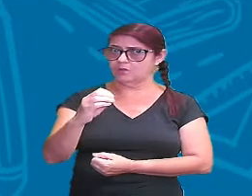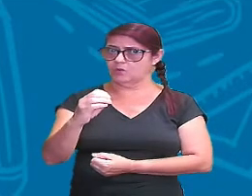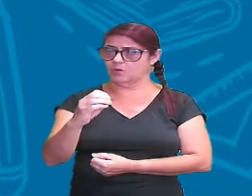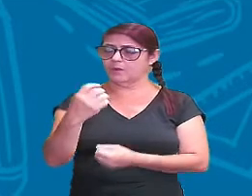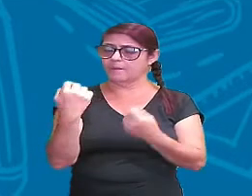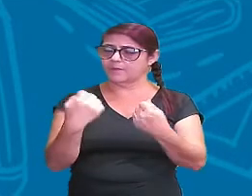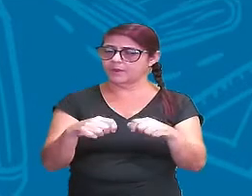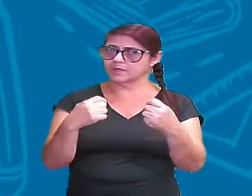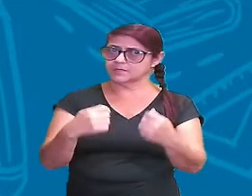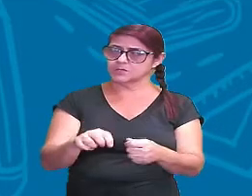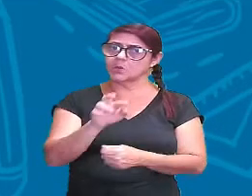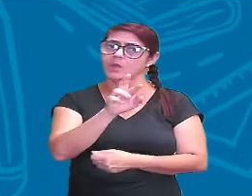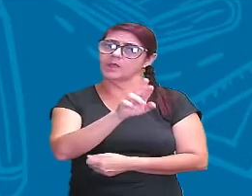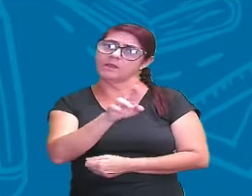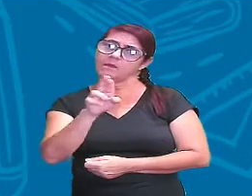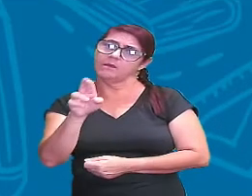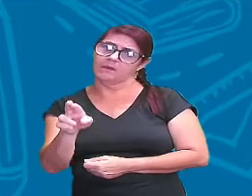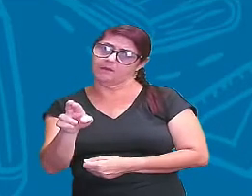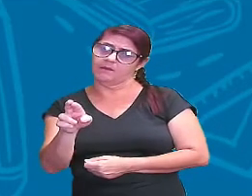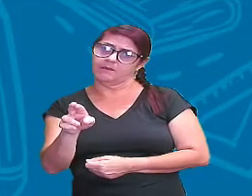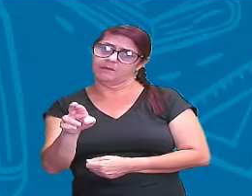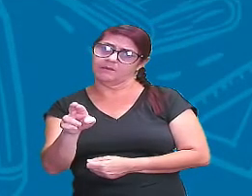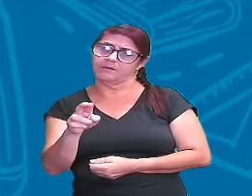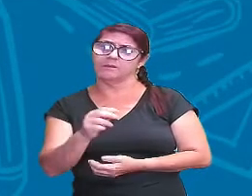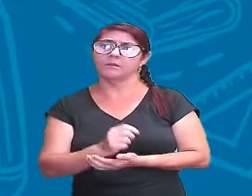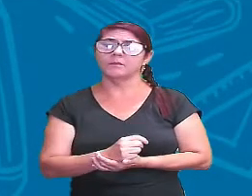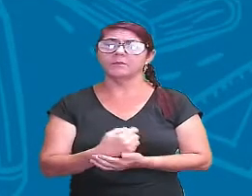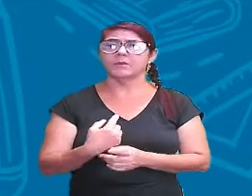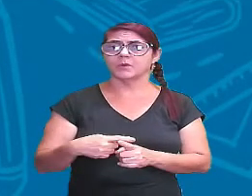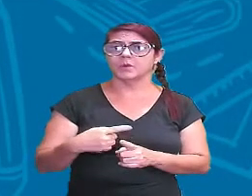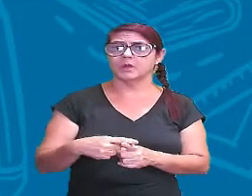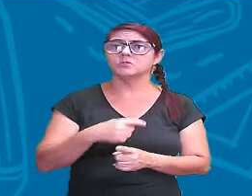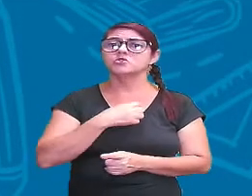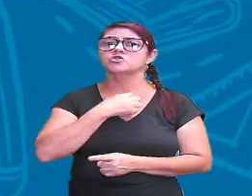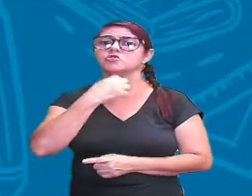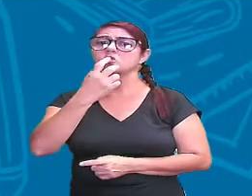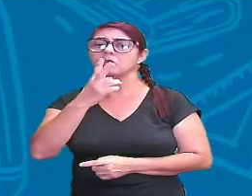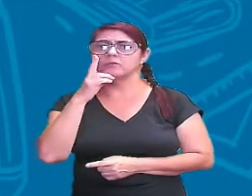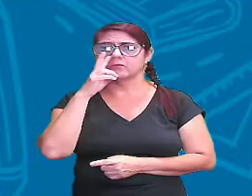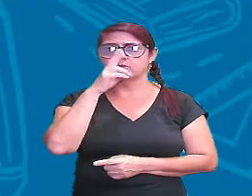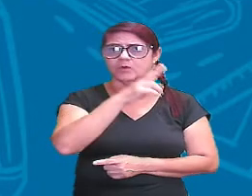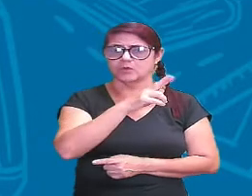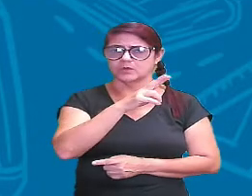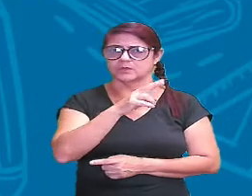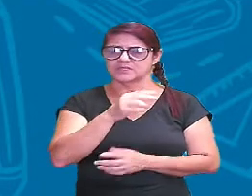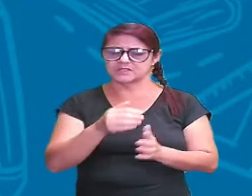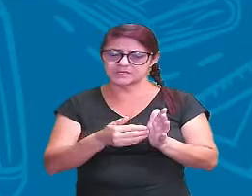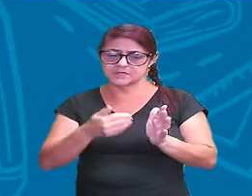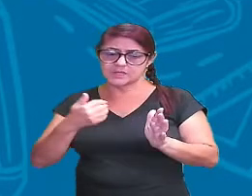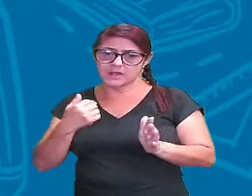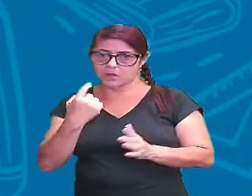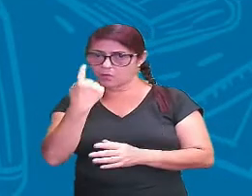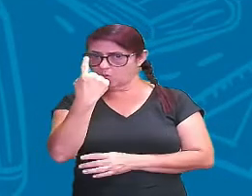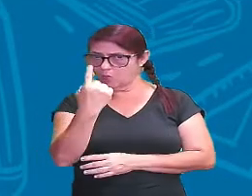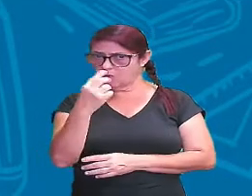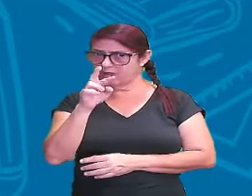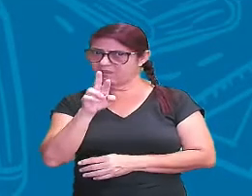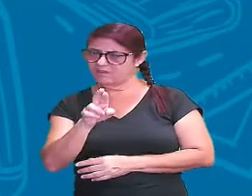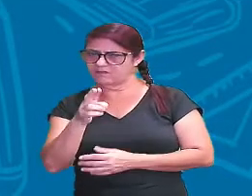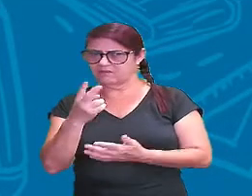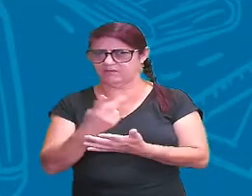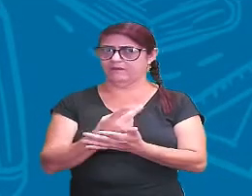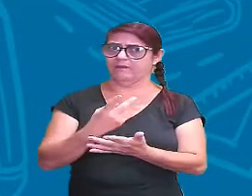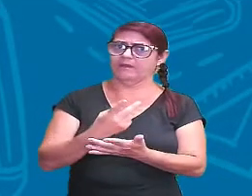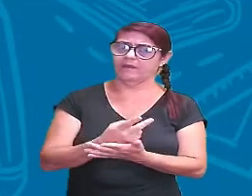precisou esse RR no meio. Porque se a gente tirar o RR e escrever com um